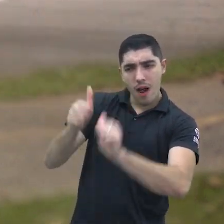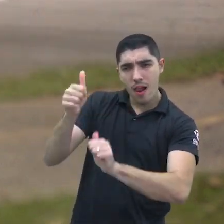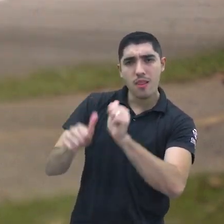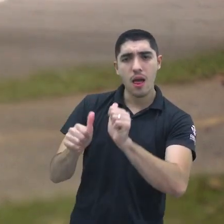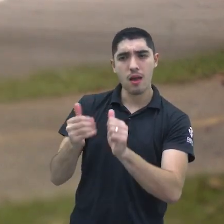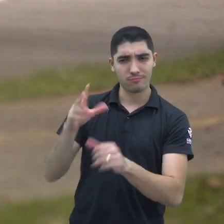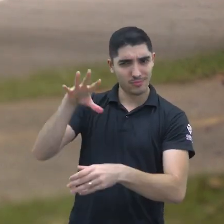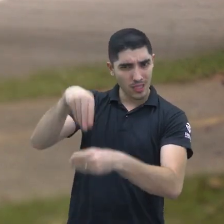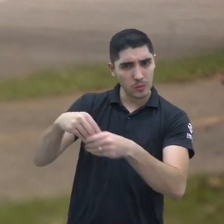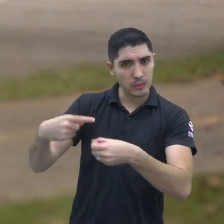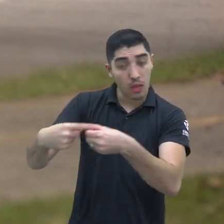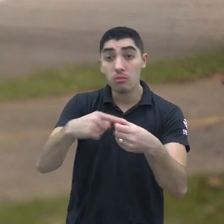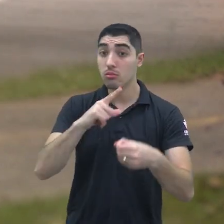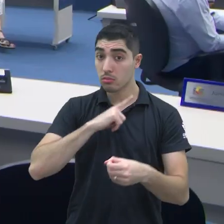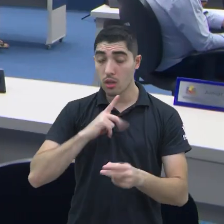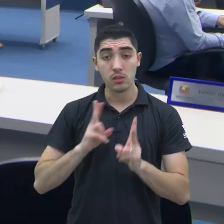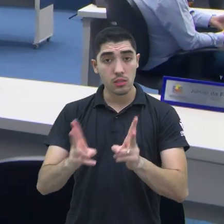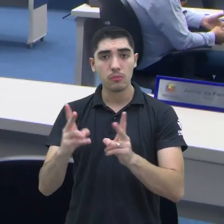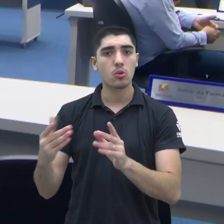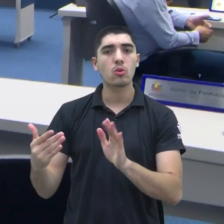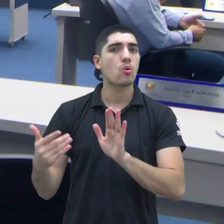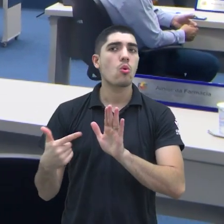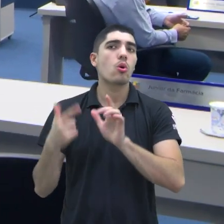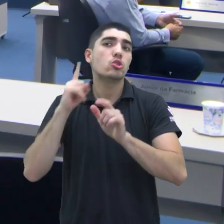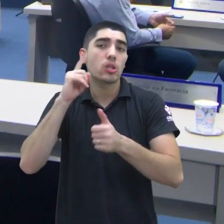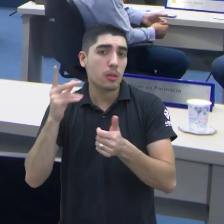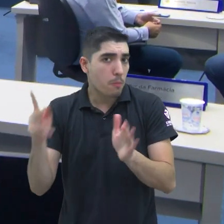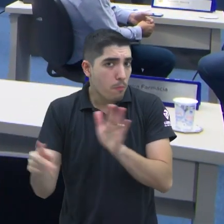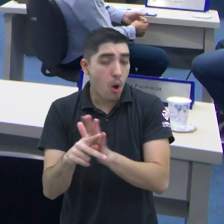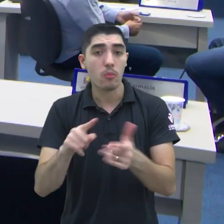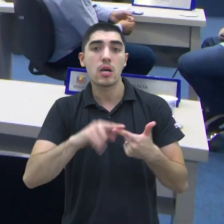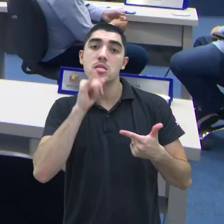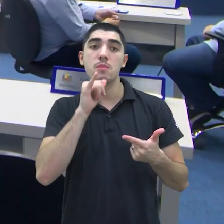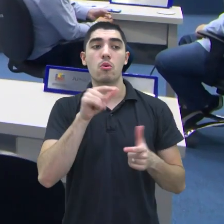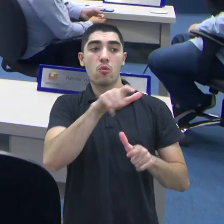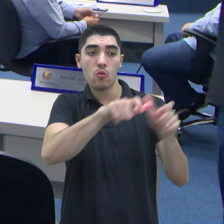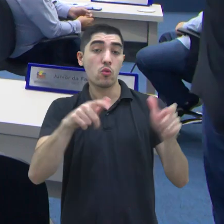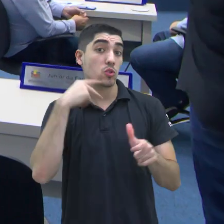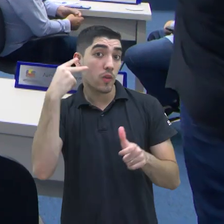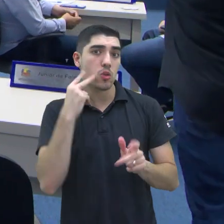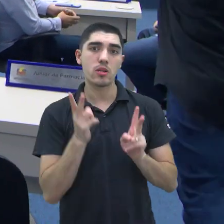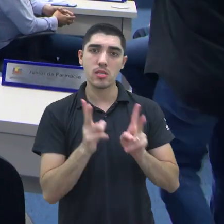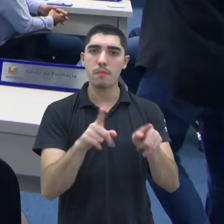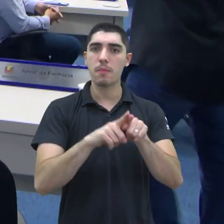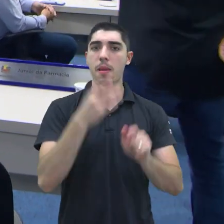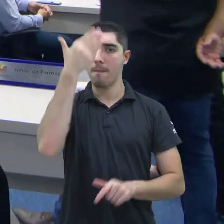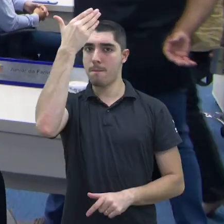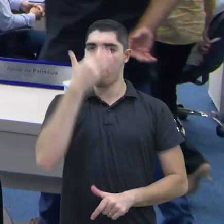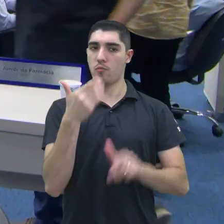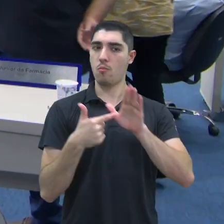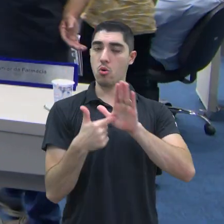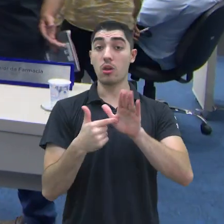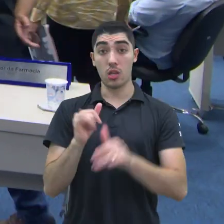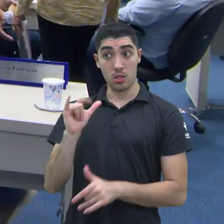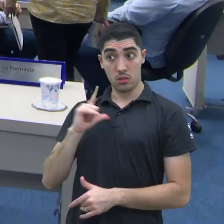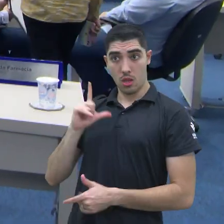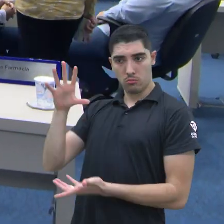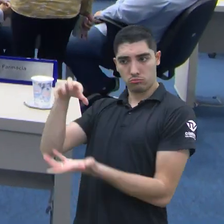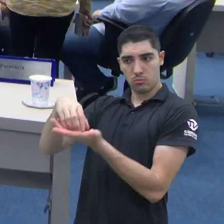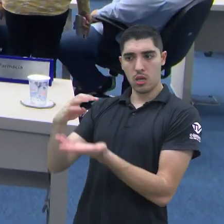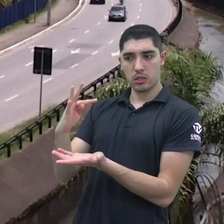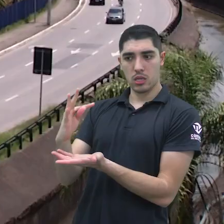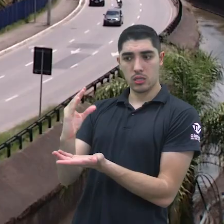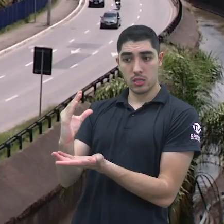municipal tem um capítulo próprio, assim como a prestação de contas dos parlamentares a partir dos pareceres do Tribunal